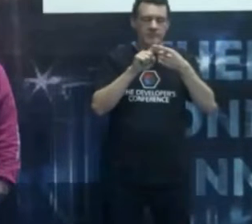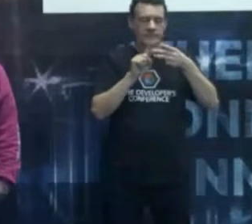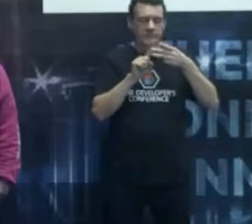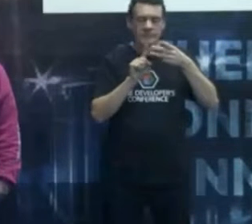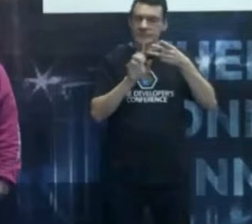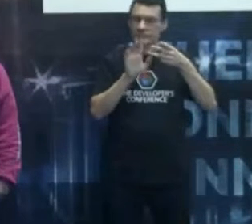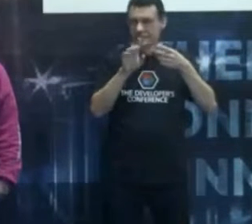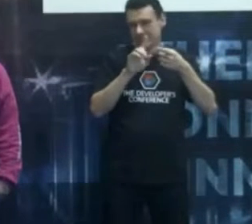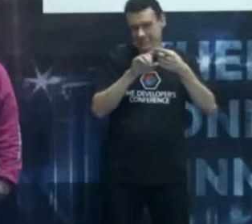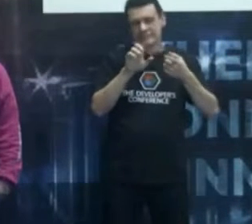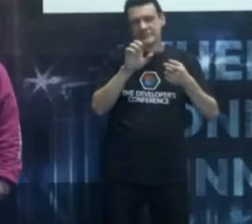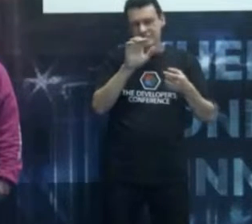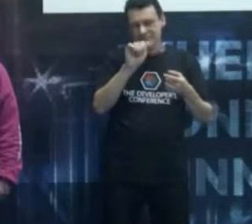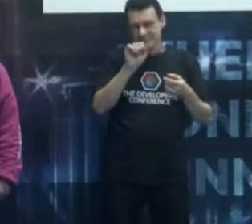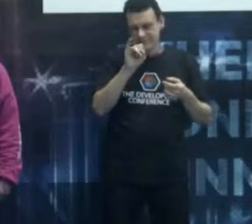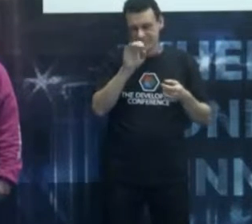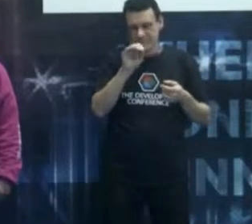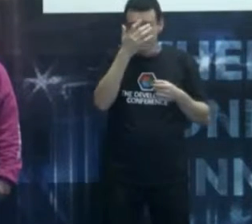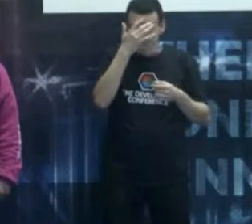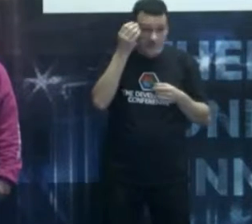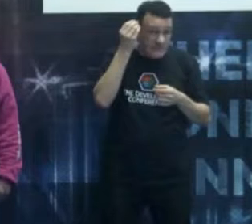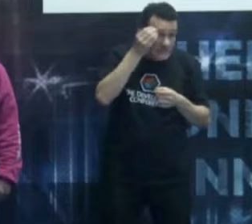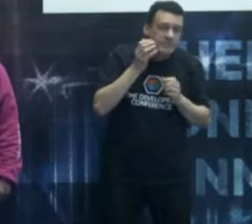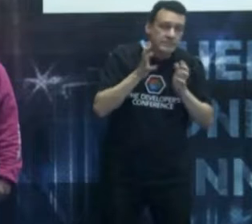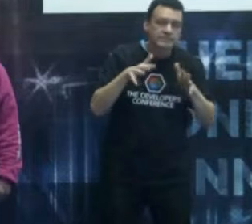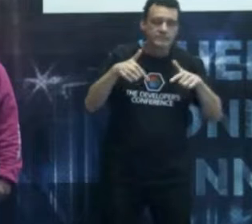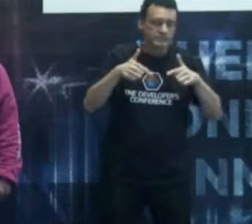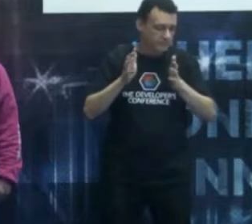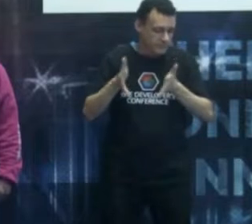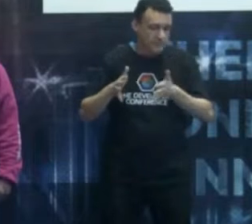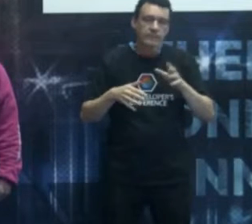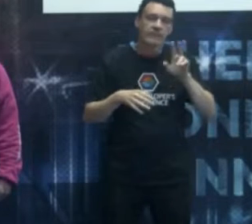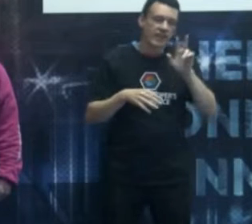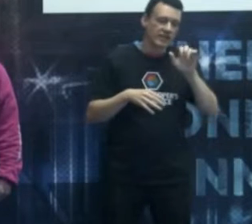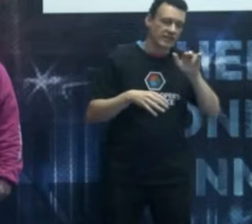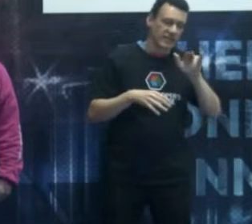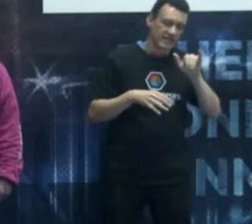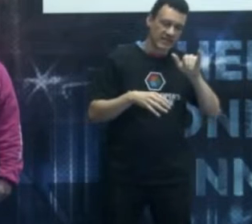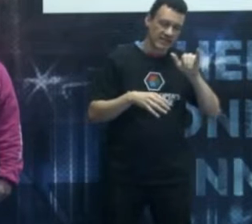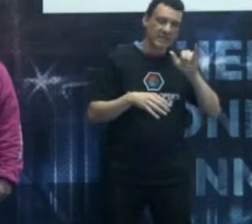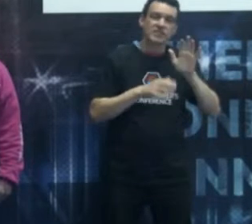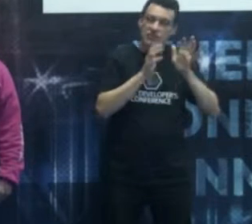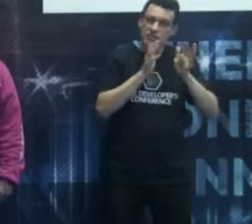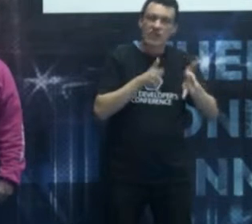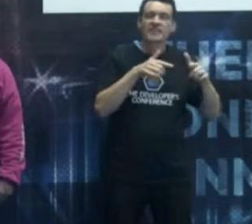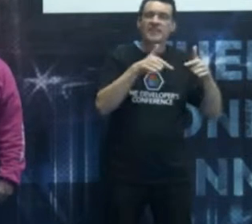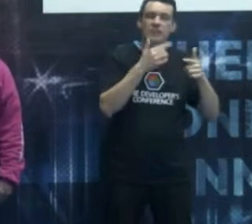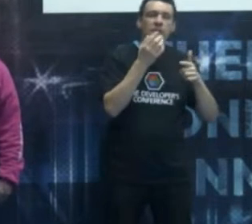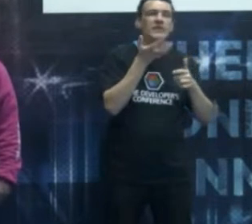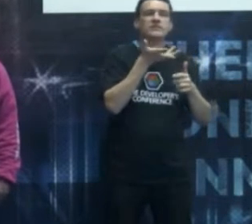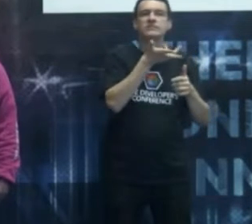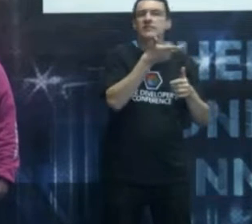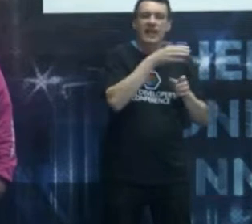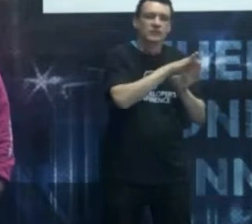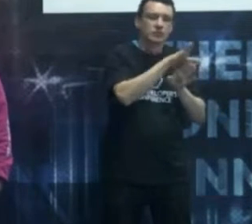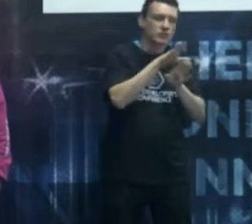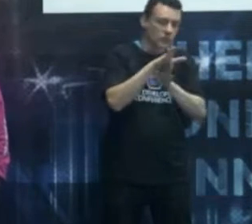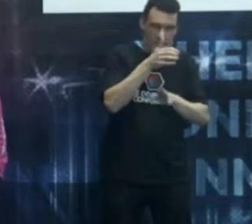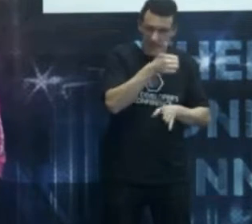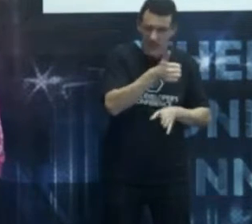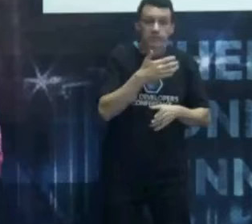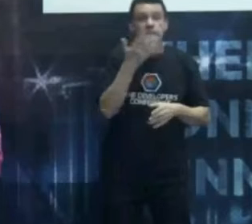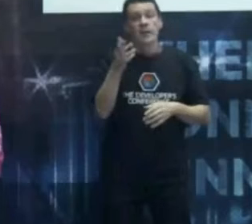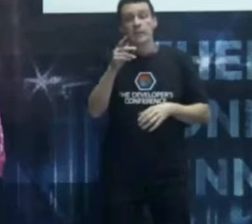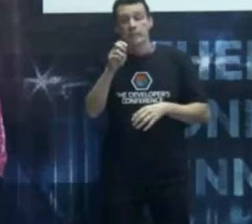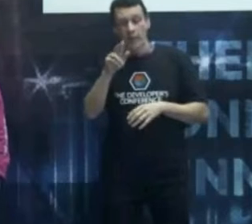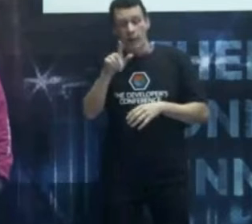com deficiência que já está trabalhando, o Vini aí com um trabalho fantástico de consultoria, a própria Paula também. Então,